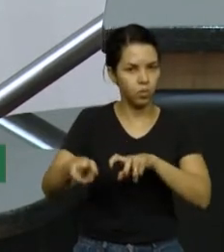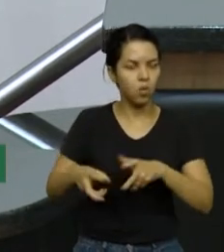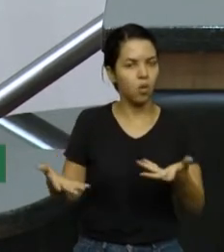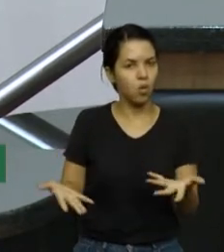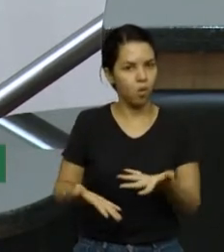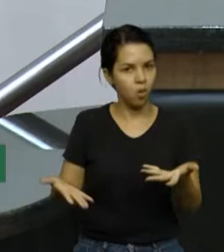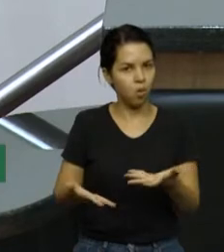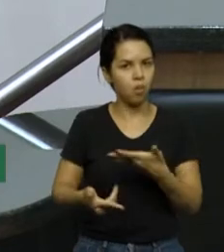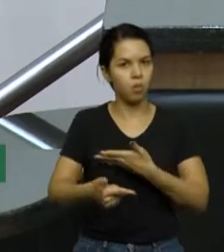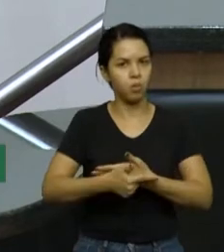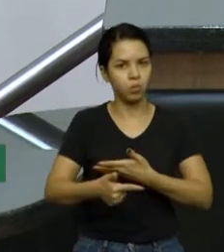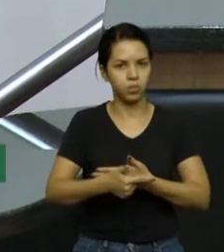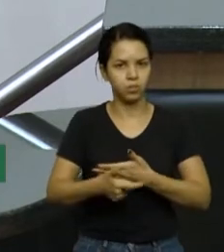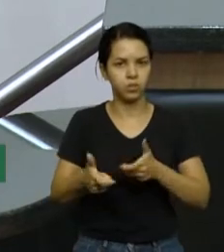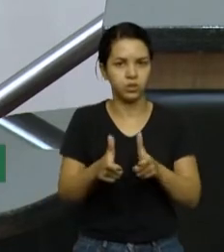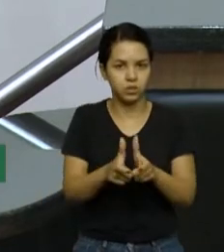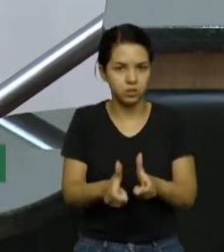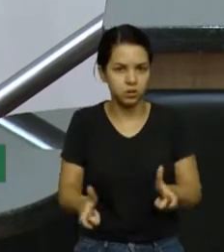grande